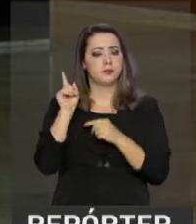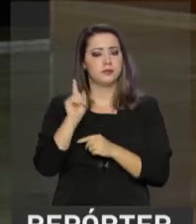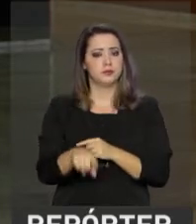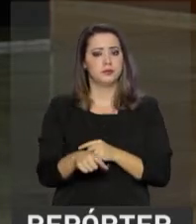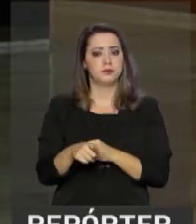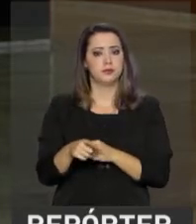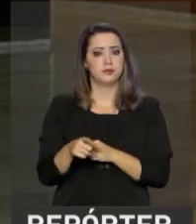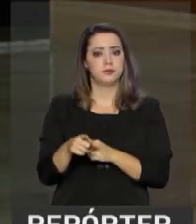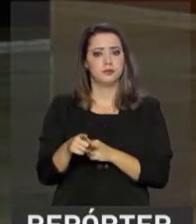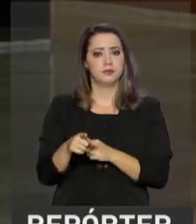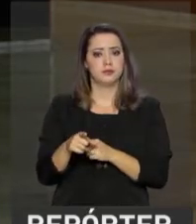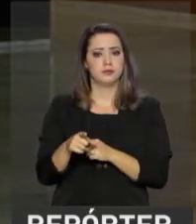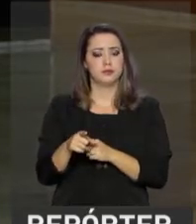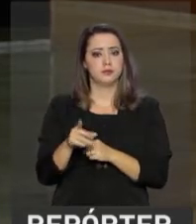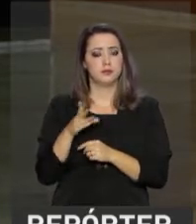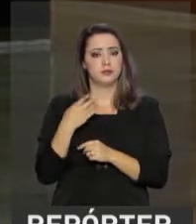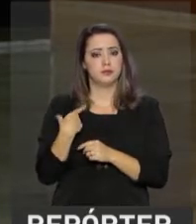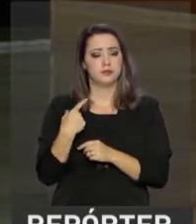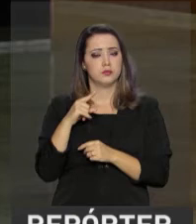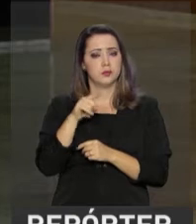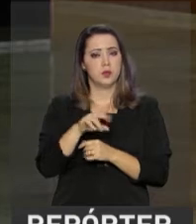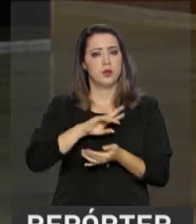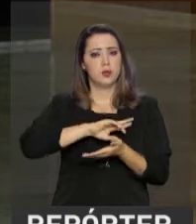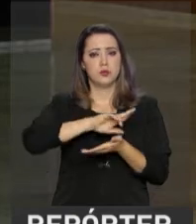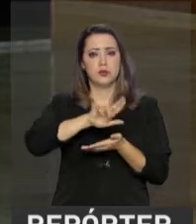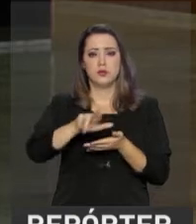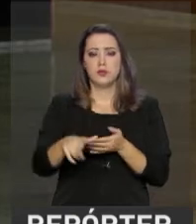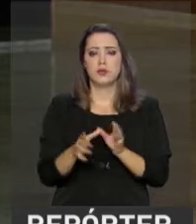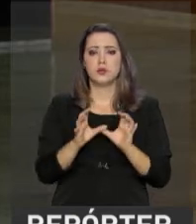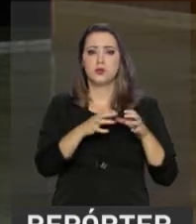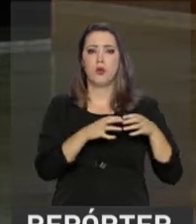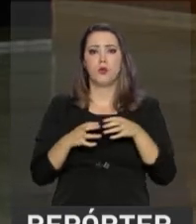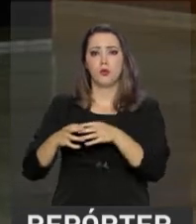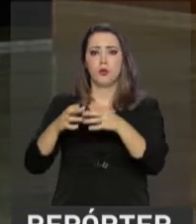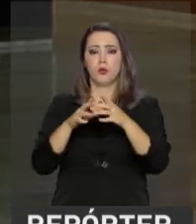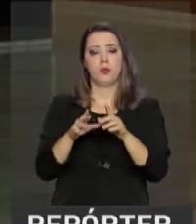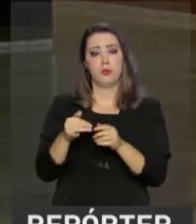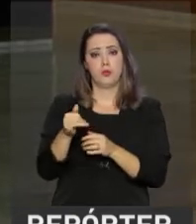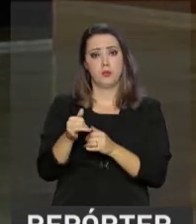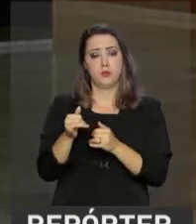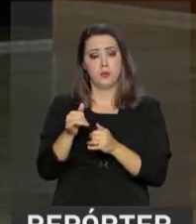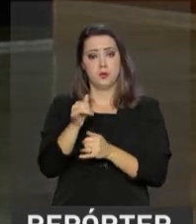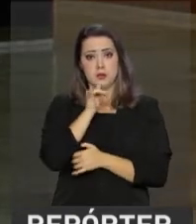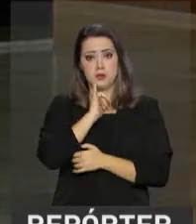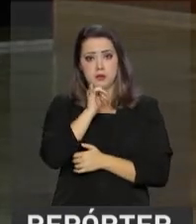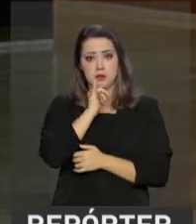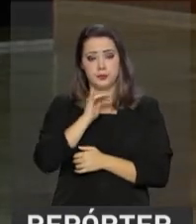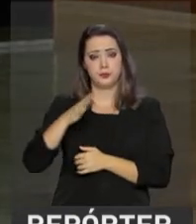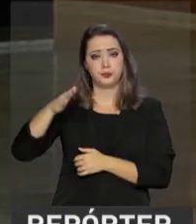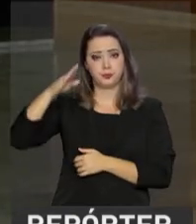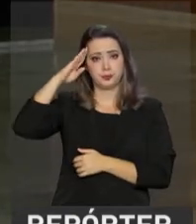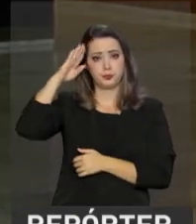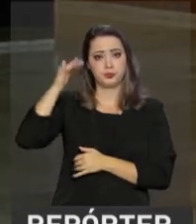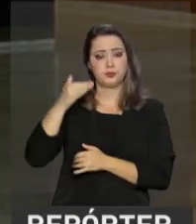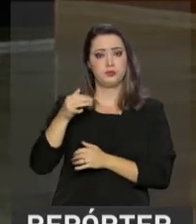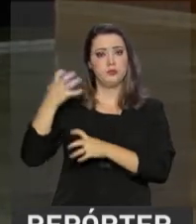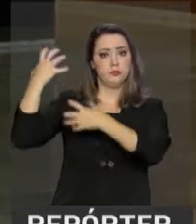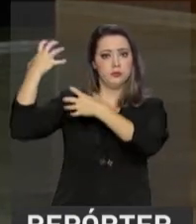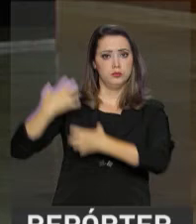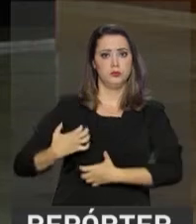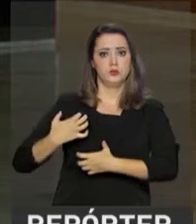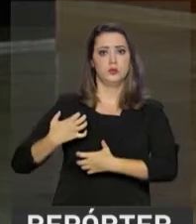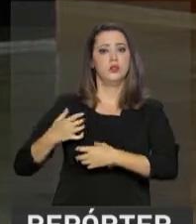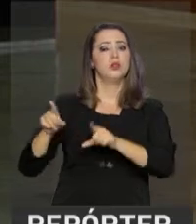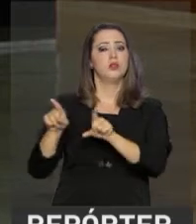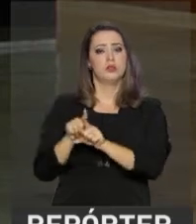ele se replica em outras forças como por exemplo no exército e na aeronáutica e acaba